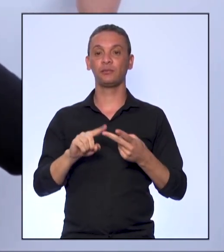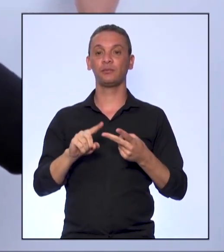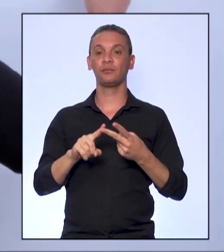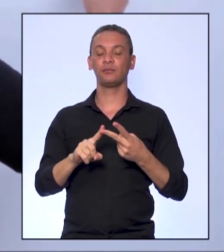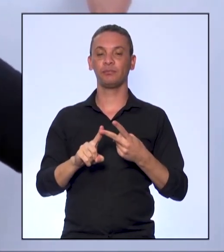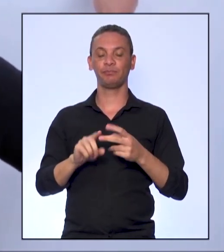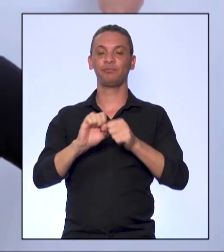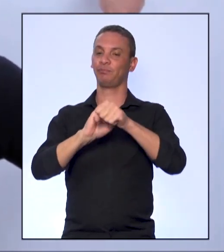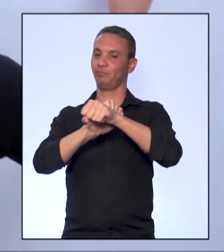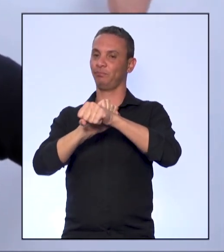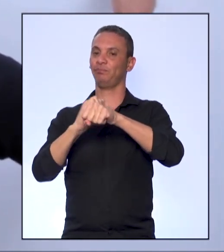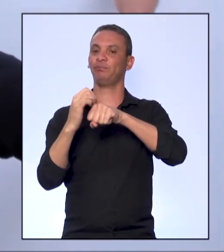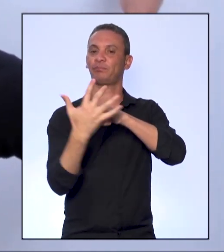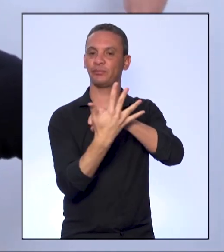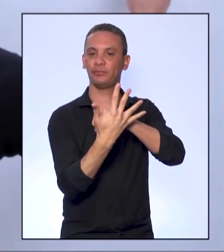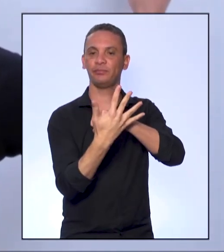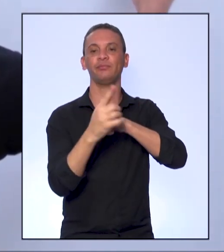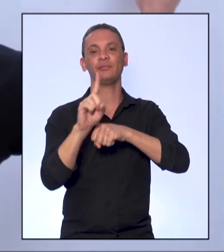O